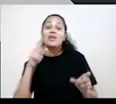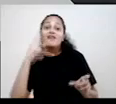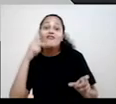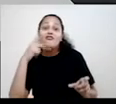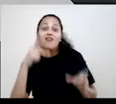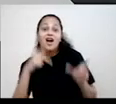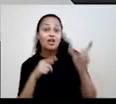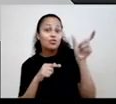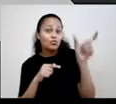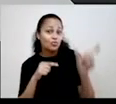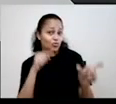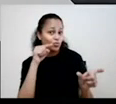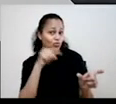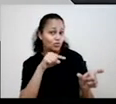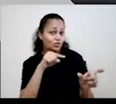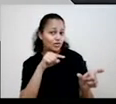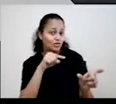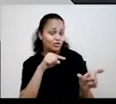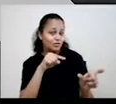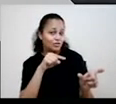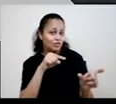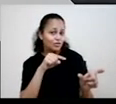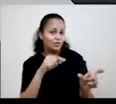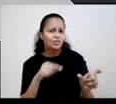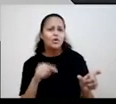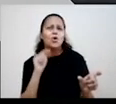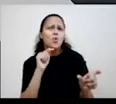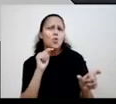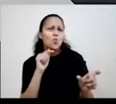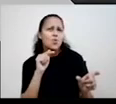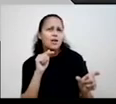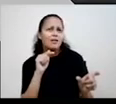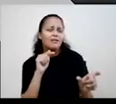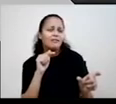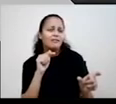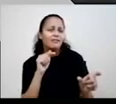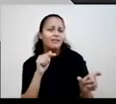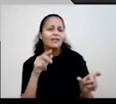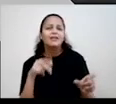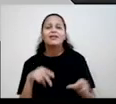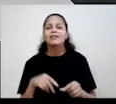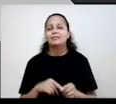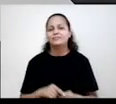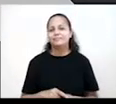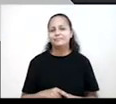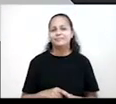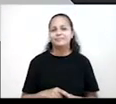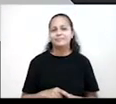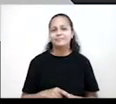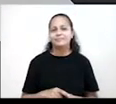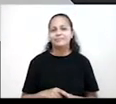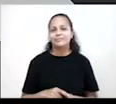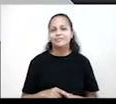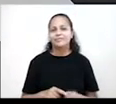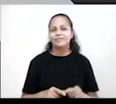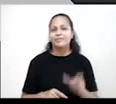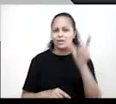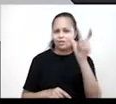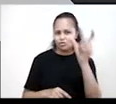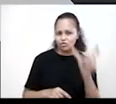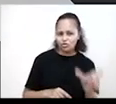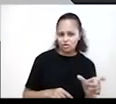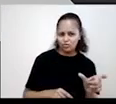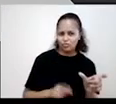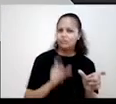Então, se o assunto é o sujeito, né, o que se declara sobre ele, o restante da frase é o meu predicado. Eu tiro o sujeito,